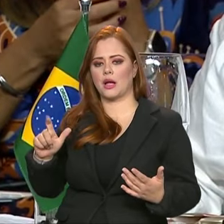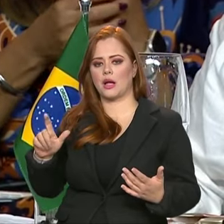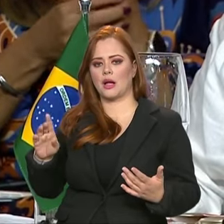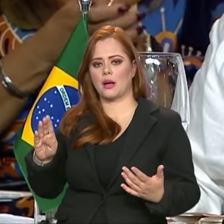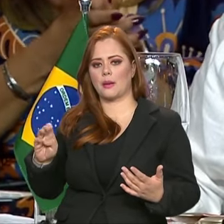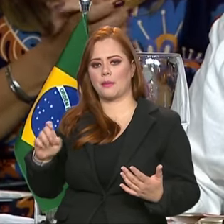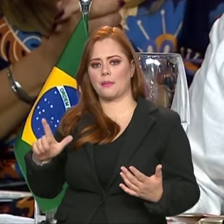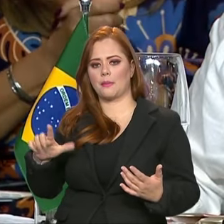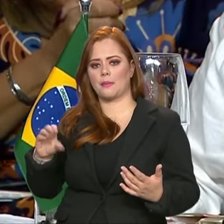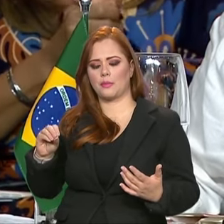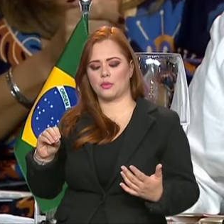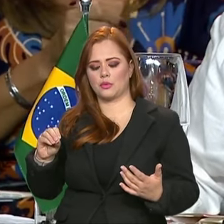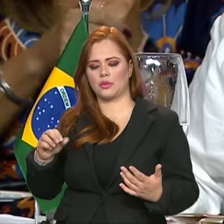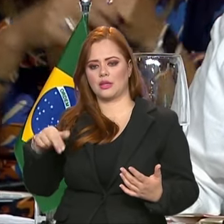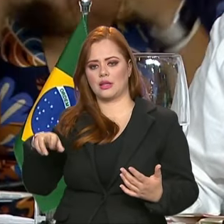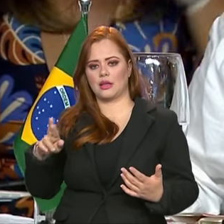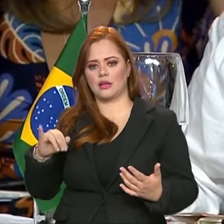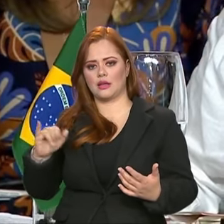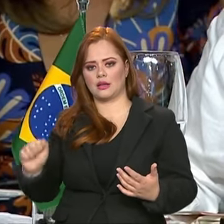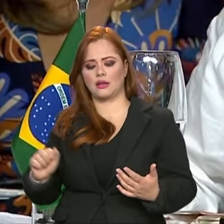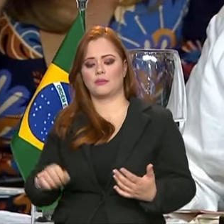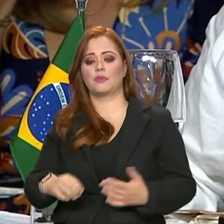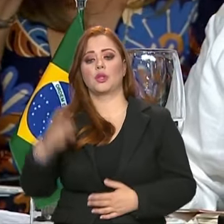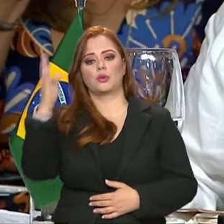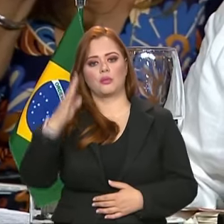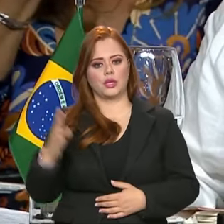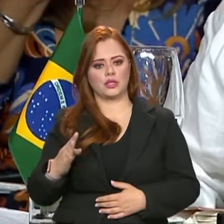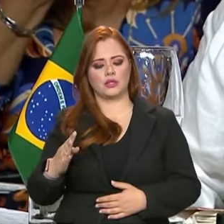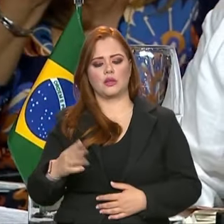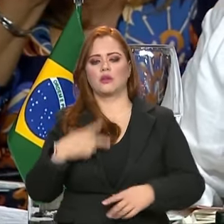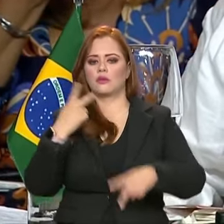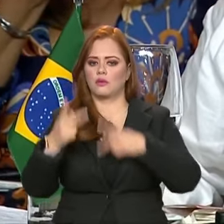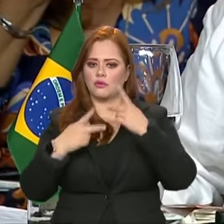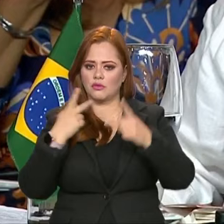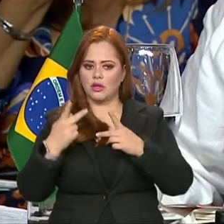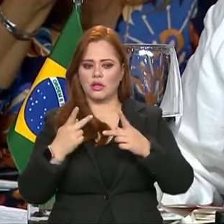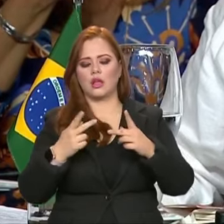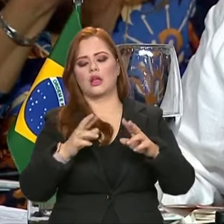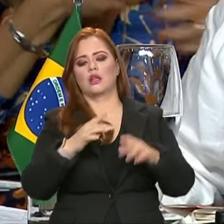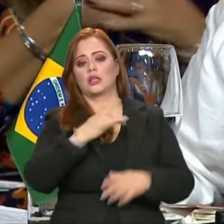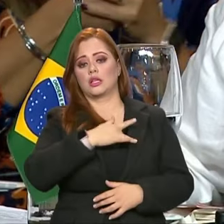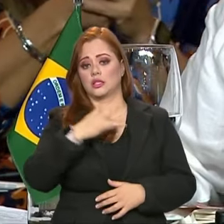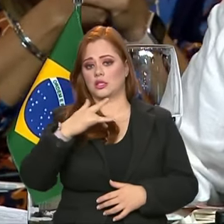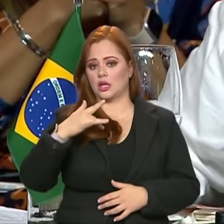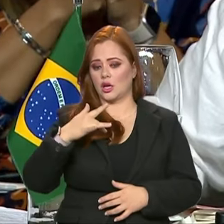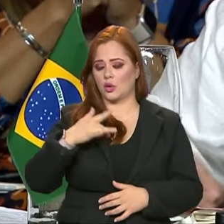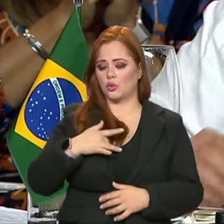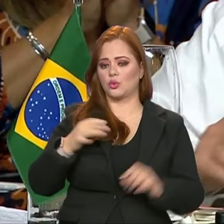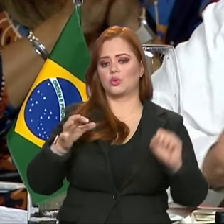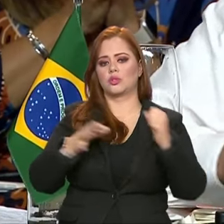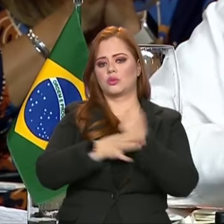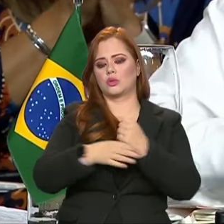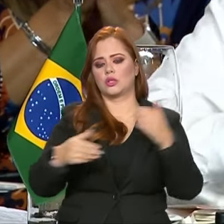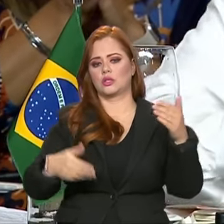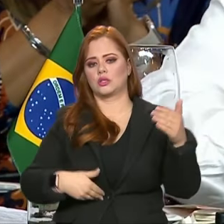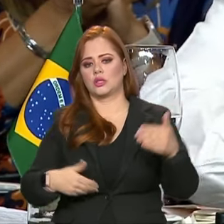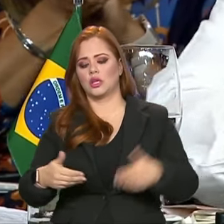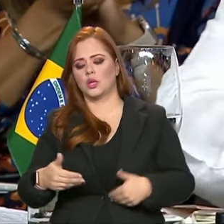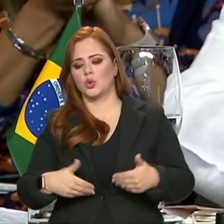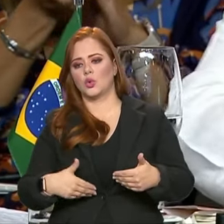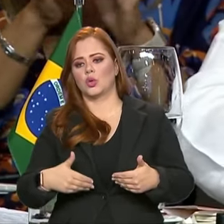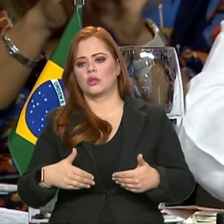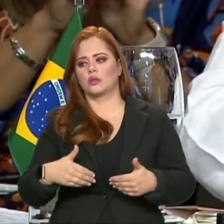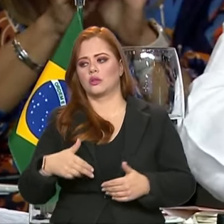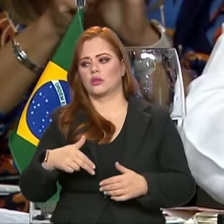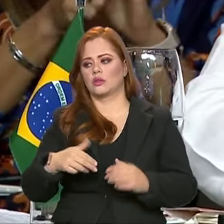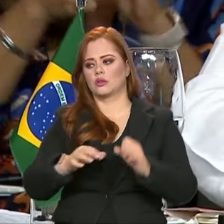Brasil, que nos relatará a plenária intitulada Saúde, Soberania e Segurança Alimentar e Nutricional